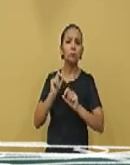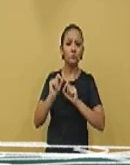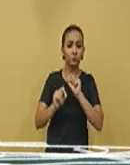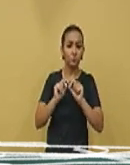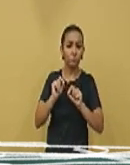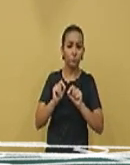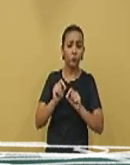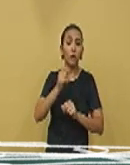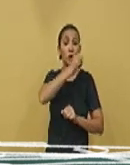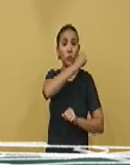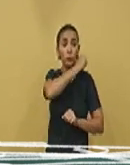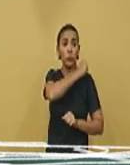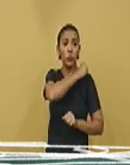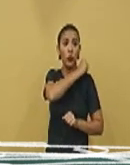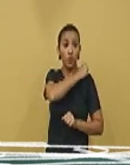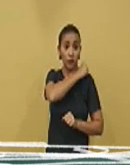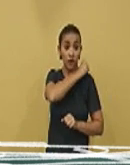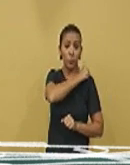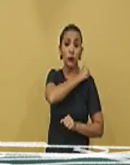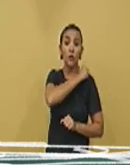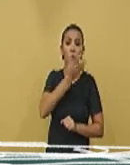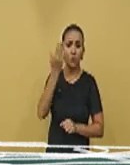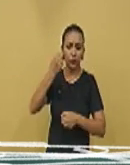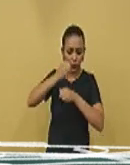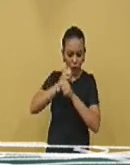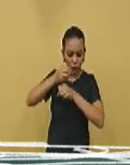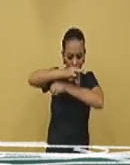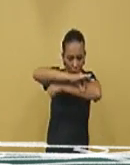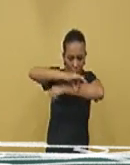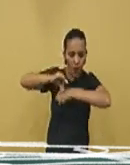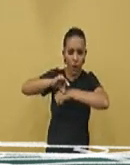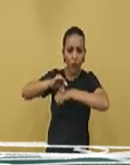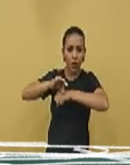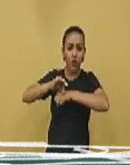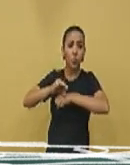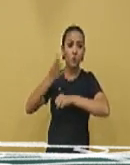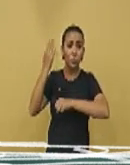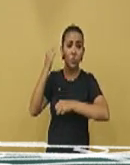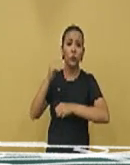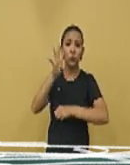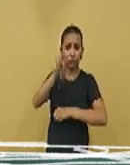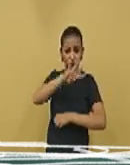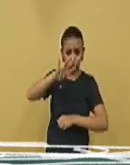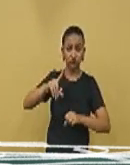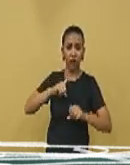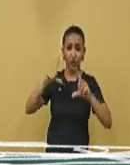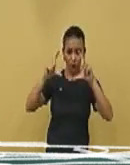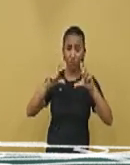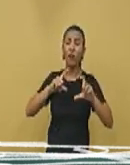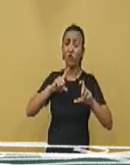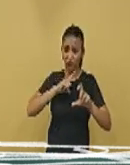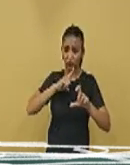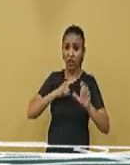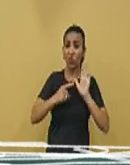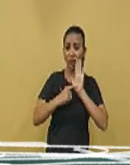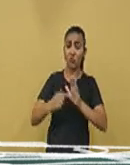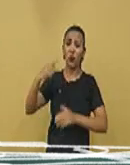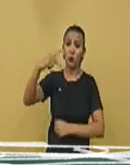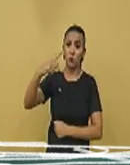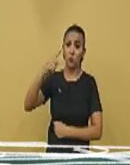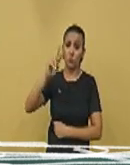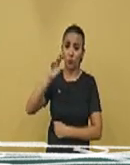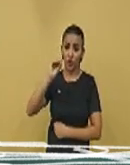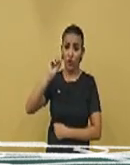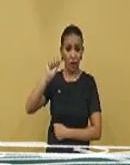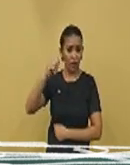para o aluno da Engenharia Civil, que tirou a foto da tabela, e que essa tabela está na página da Proap, transparente para